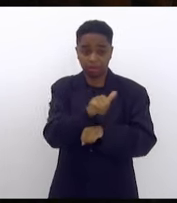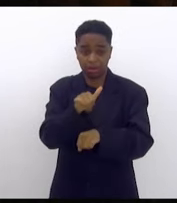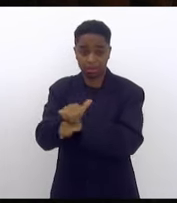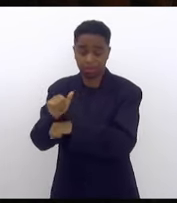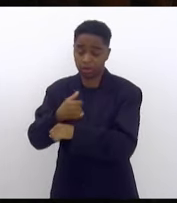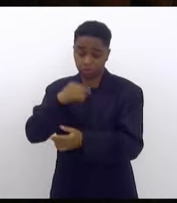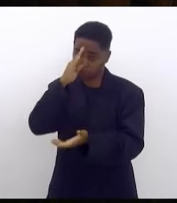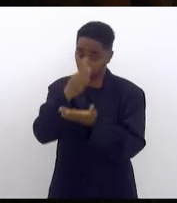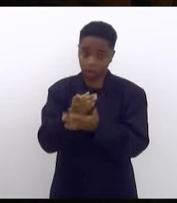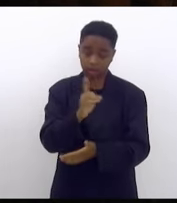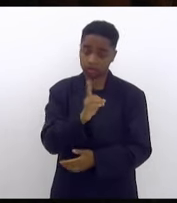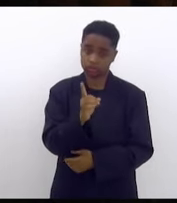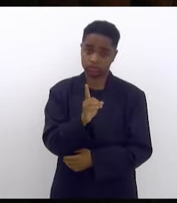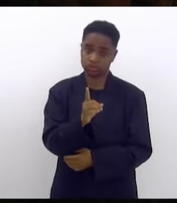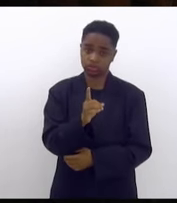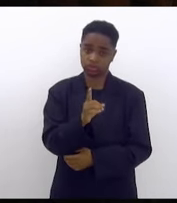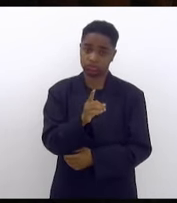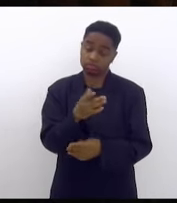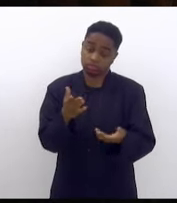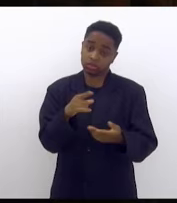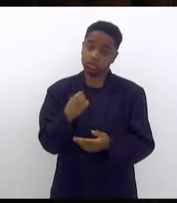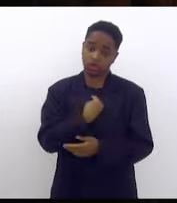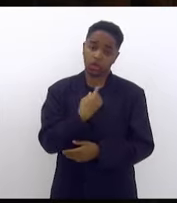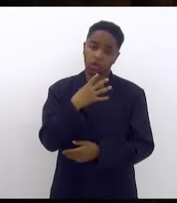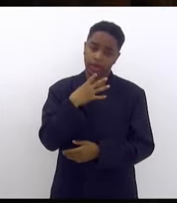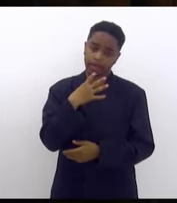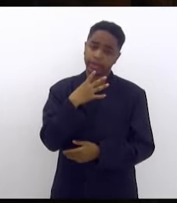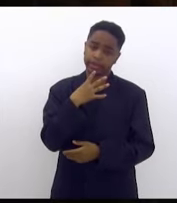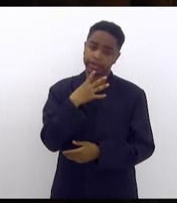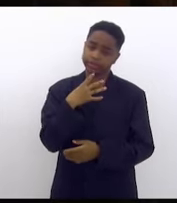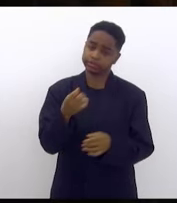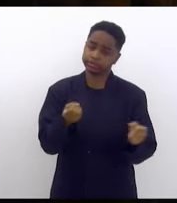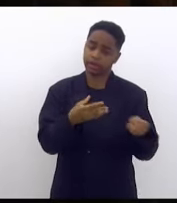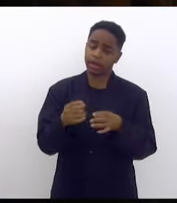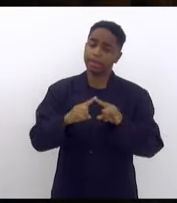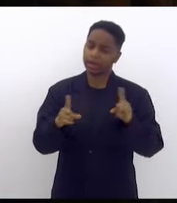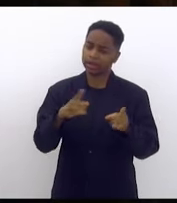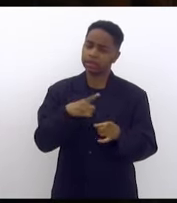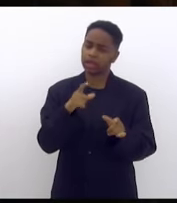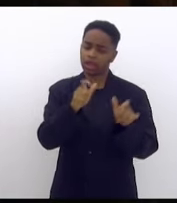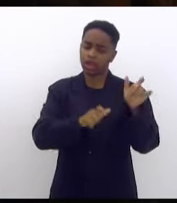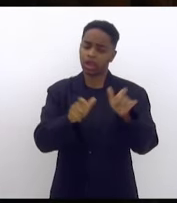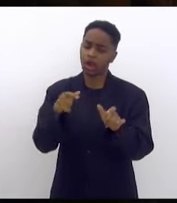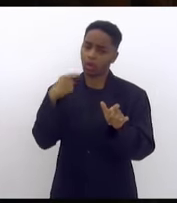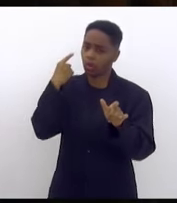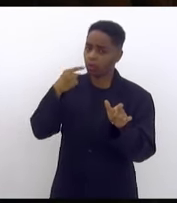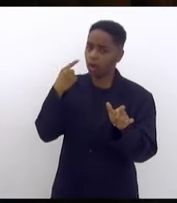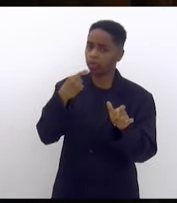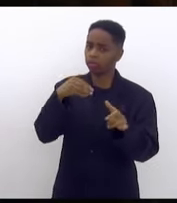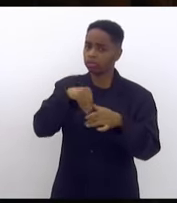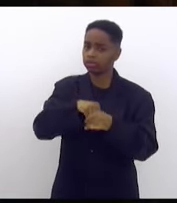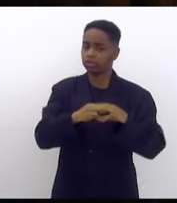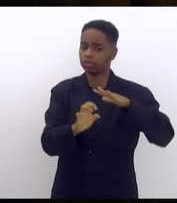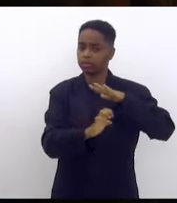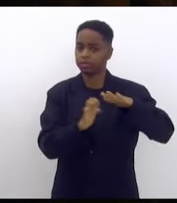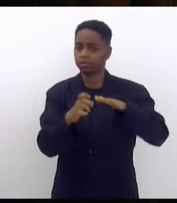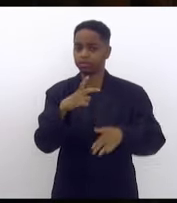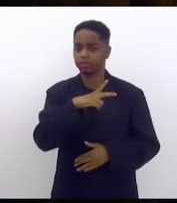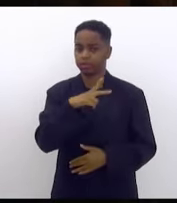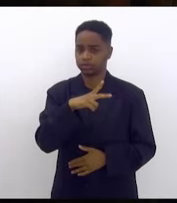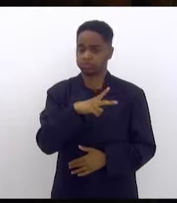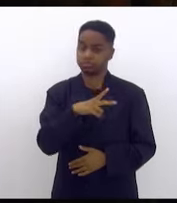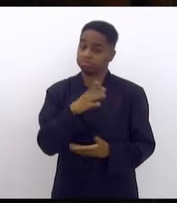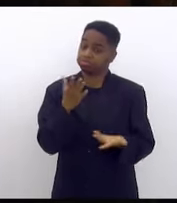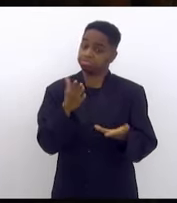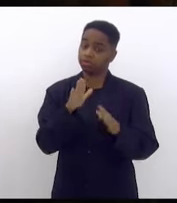Mas, como a gente conhece a modernidade, algum maluco na empresa privada deve